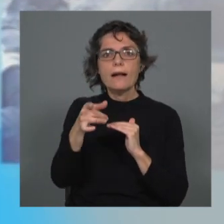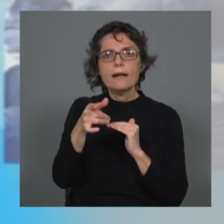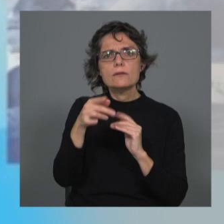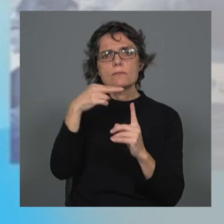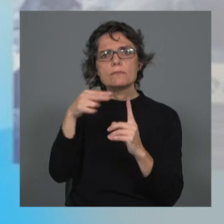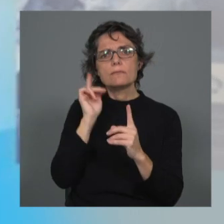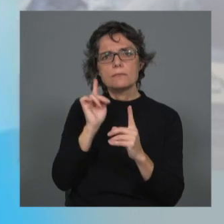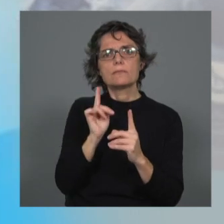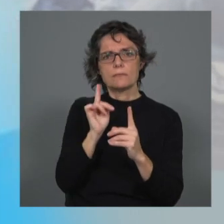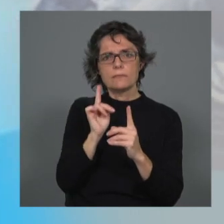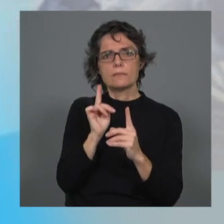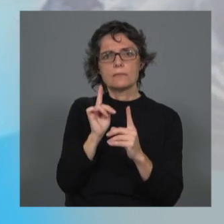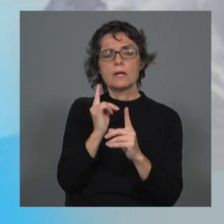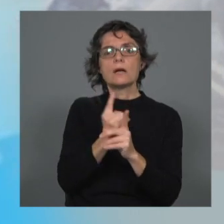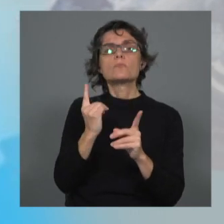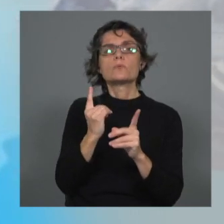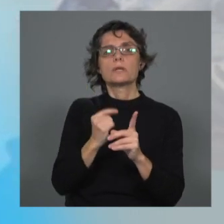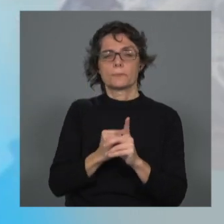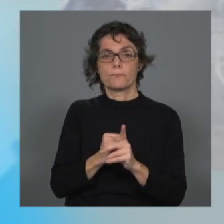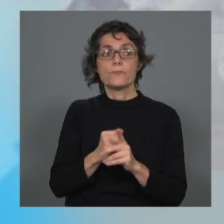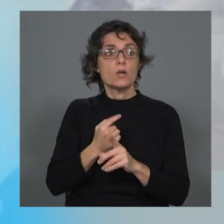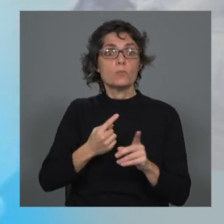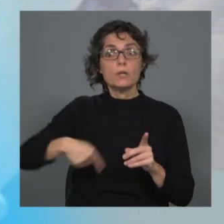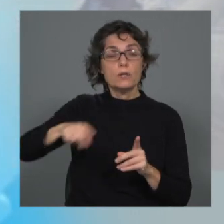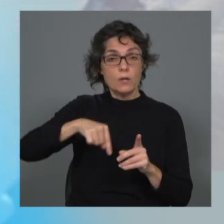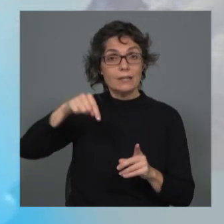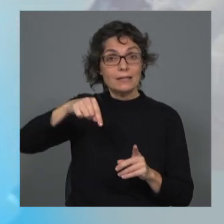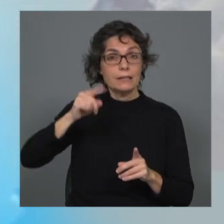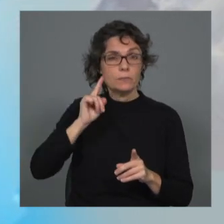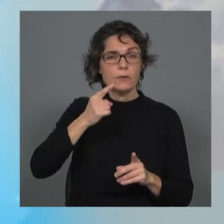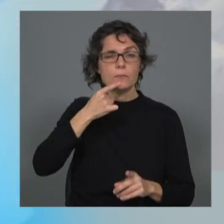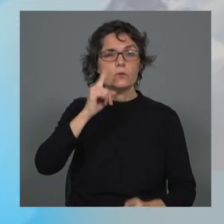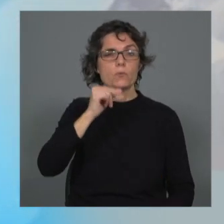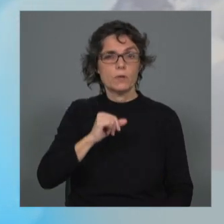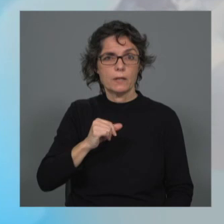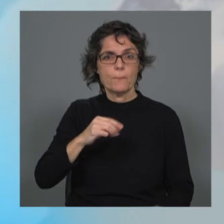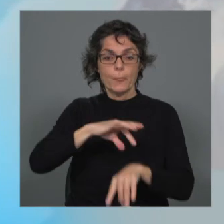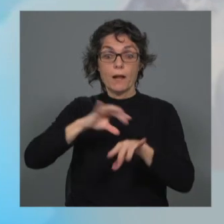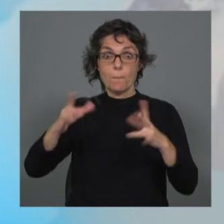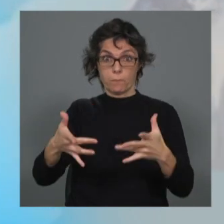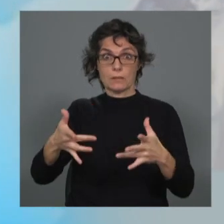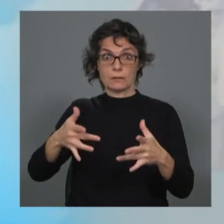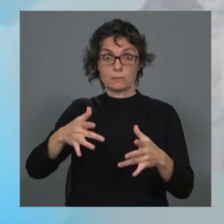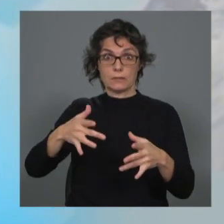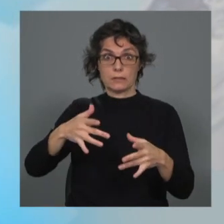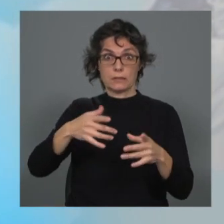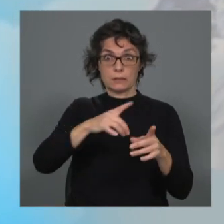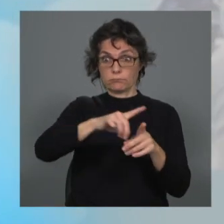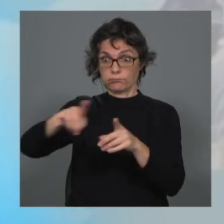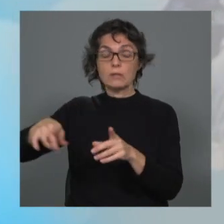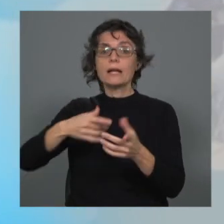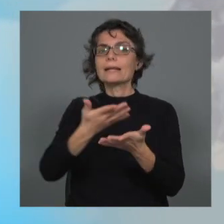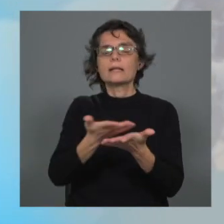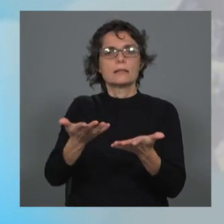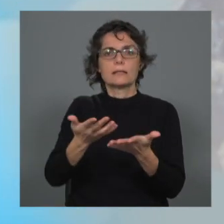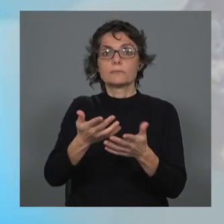particularmente importante, uma vez que temos que perceber que as pandemias que nos ameaçam, e